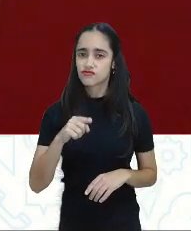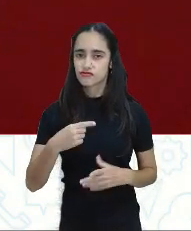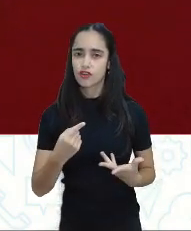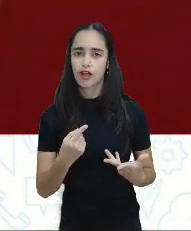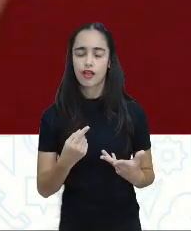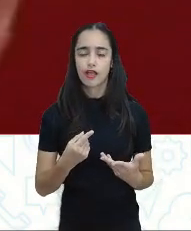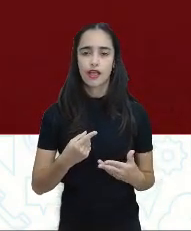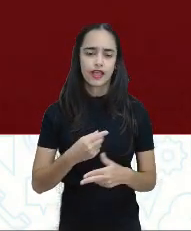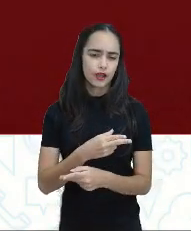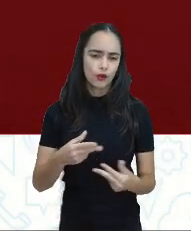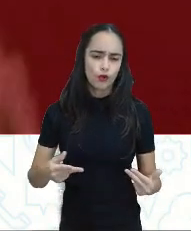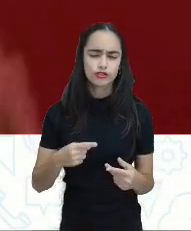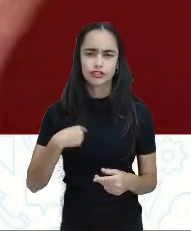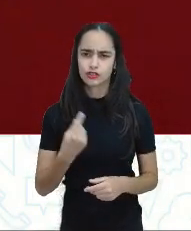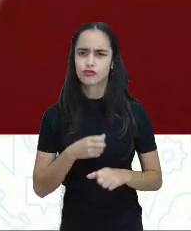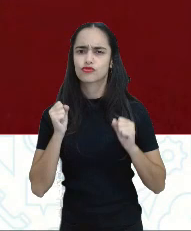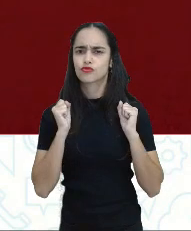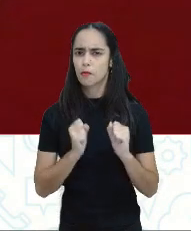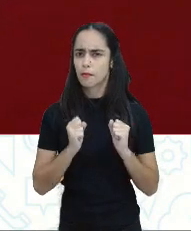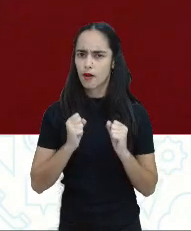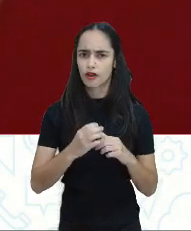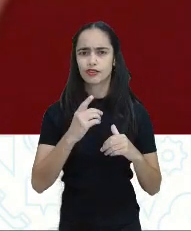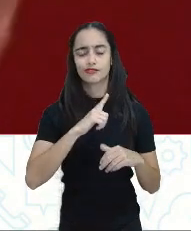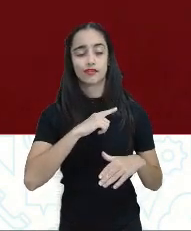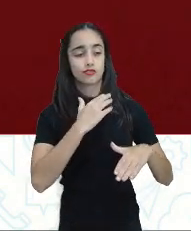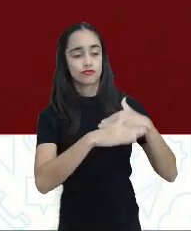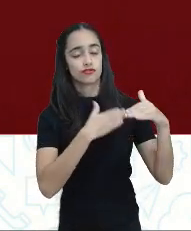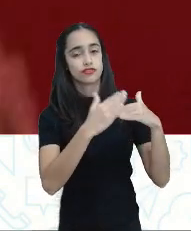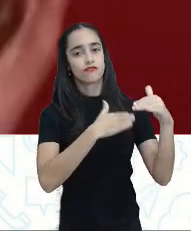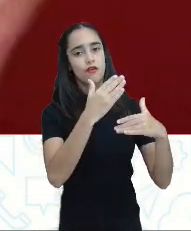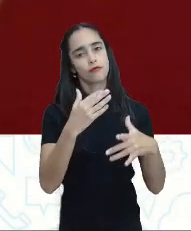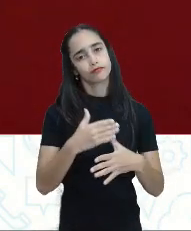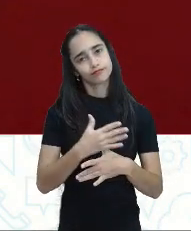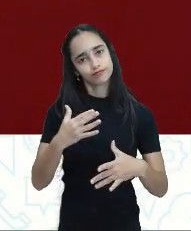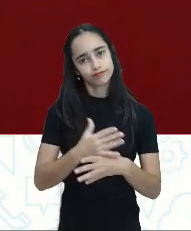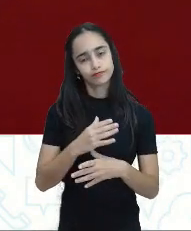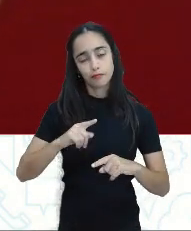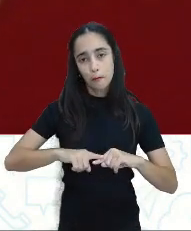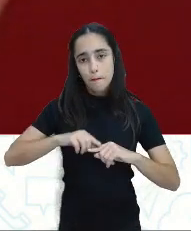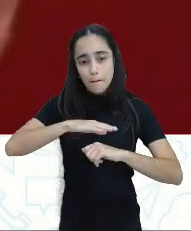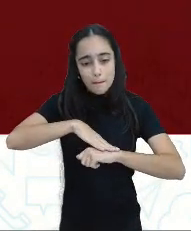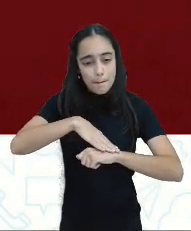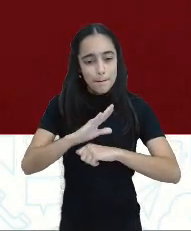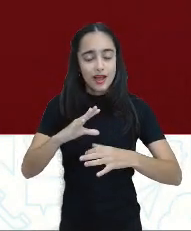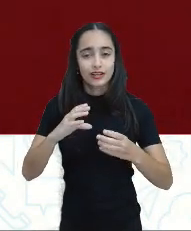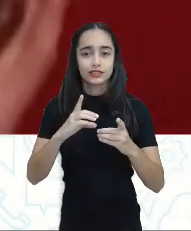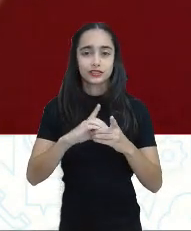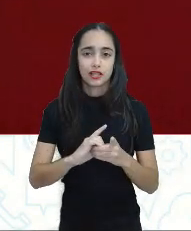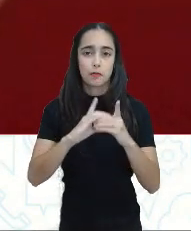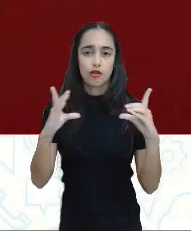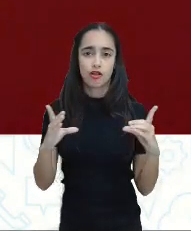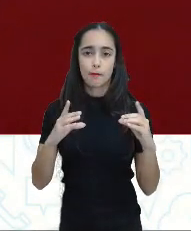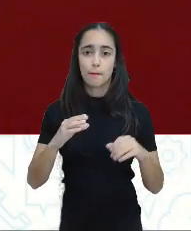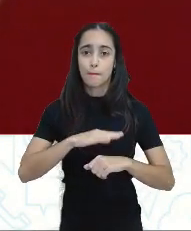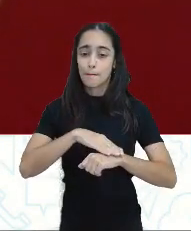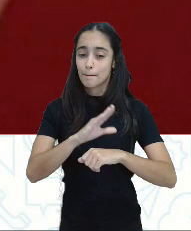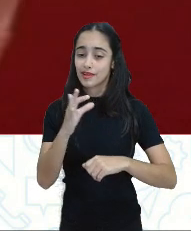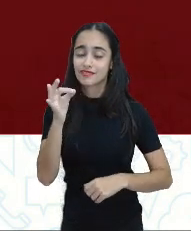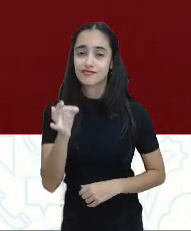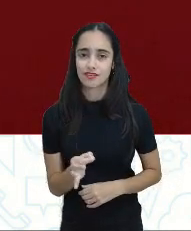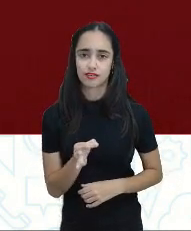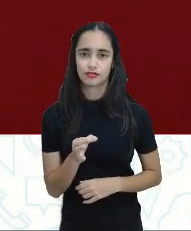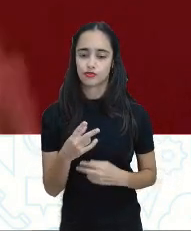gente pode ter um desenvolvimento urbano aí mais democrático, mais justo, certo? Igualitário